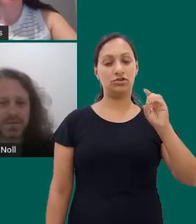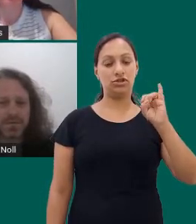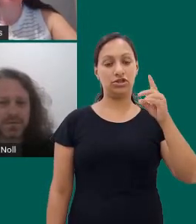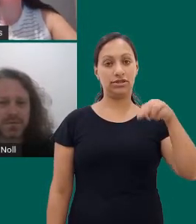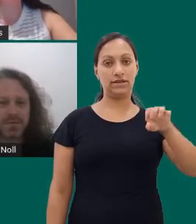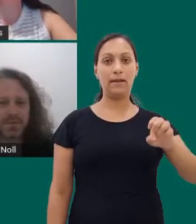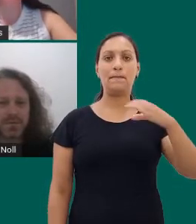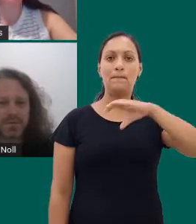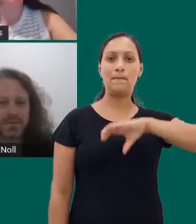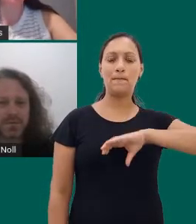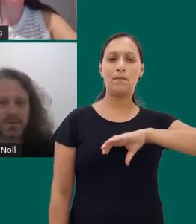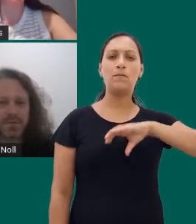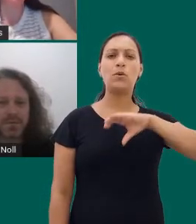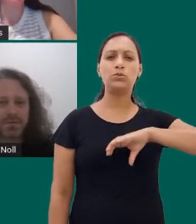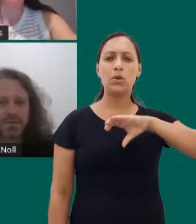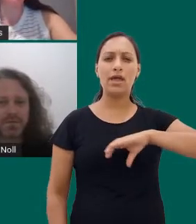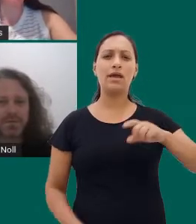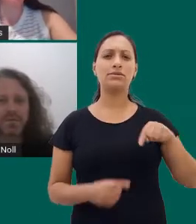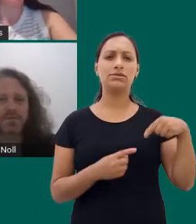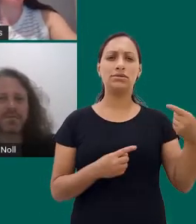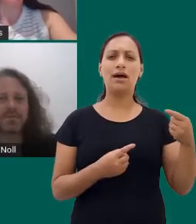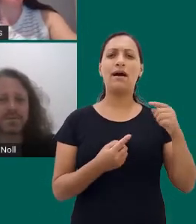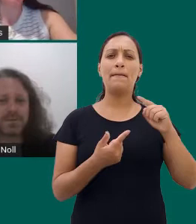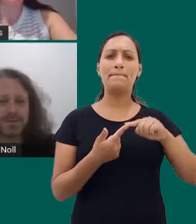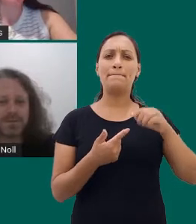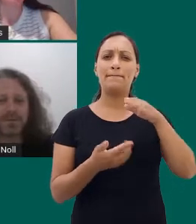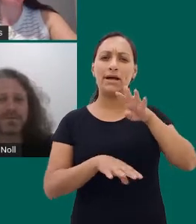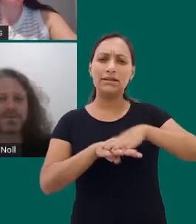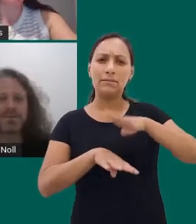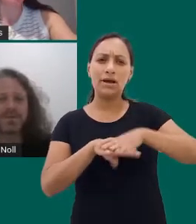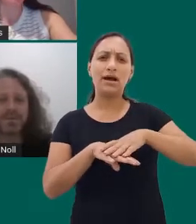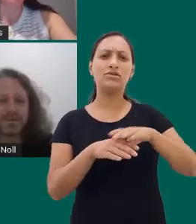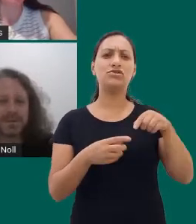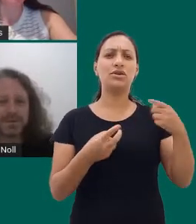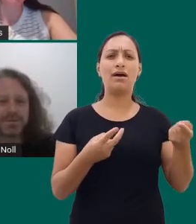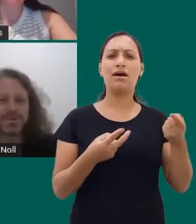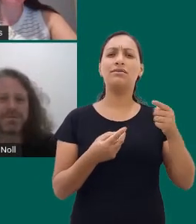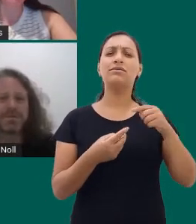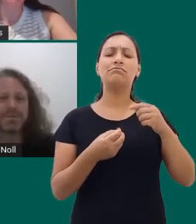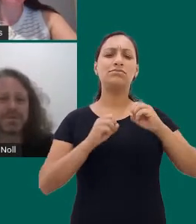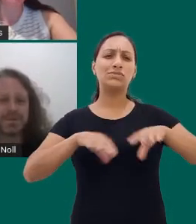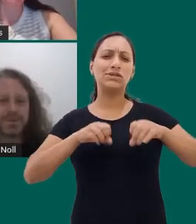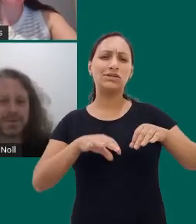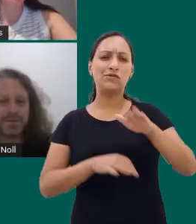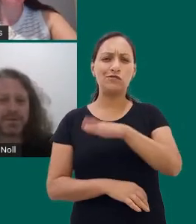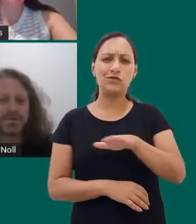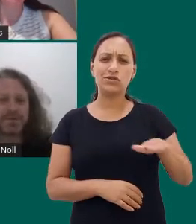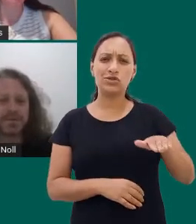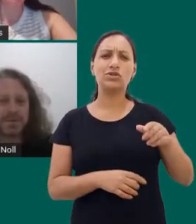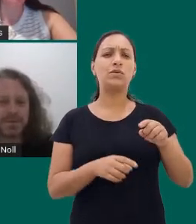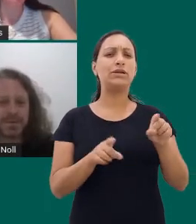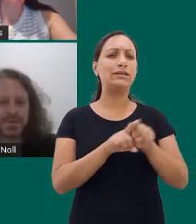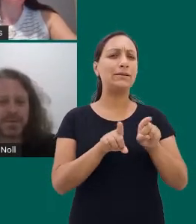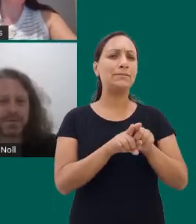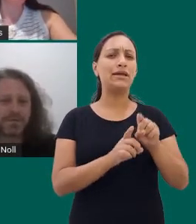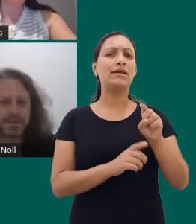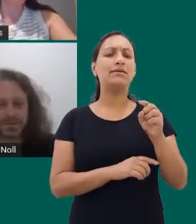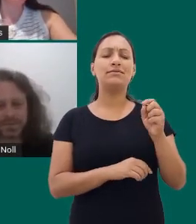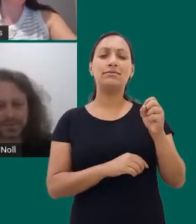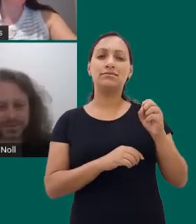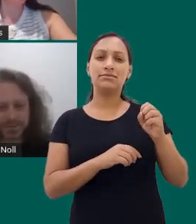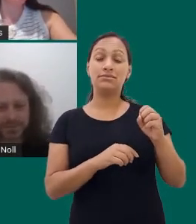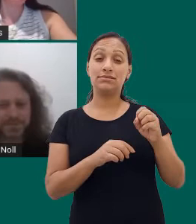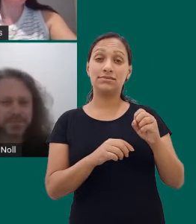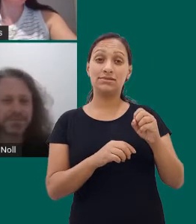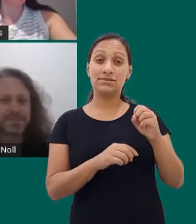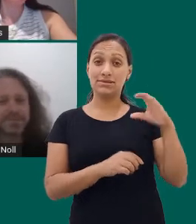o professor Rafael, da área de matemática, a professora Michele, que é da educação infantil, né? E o professor Samuel, que é da biologia,